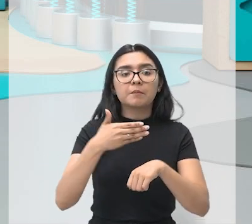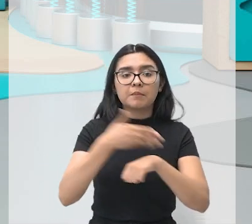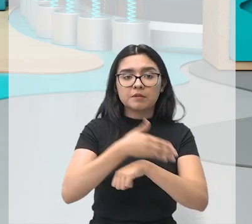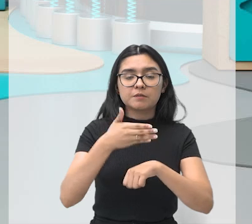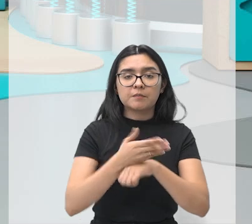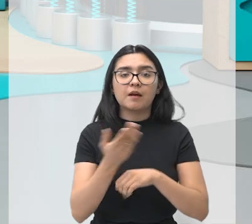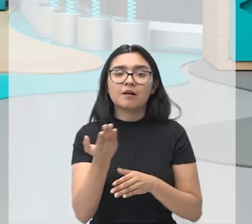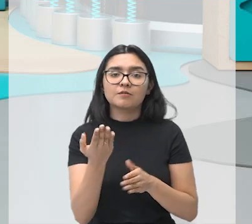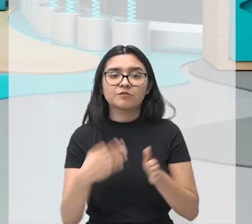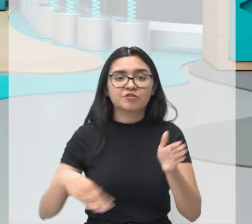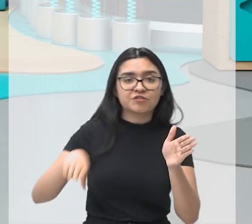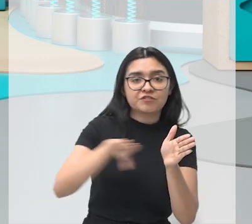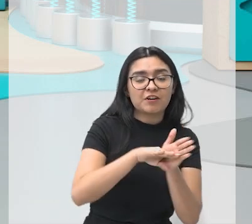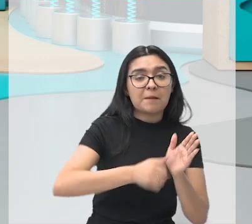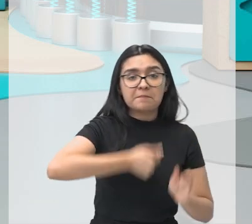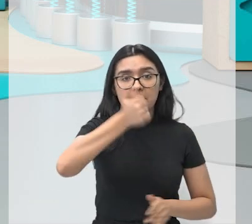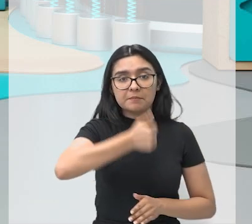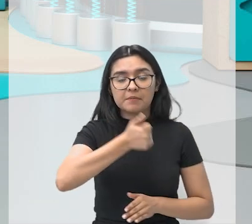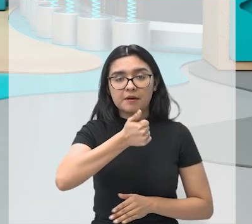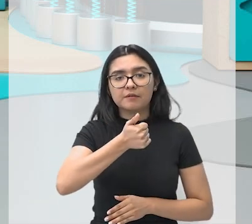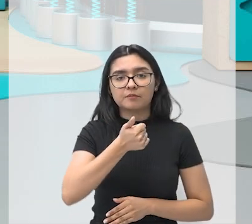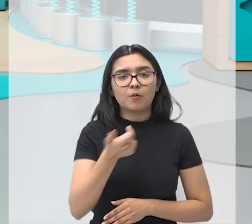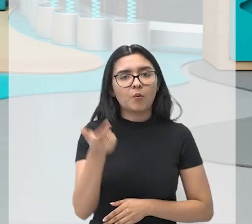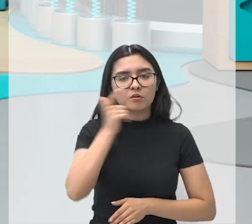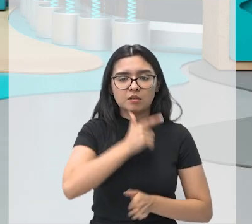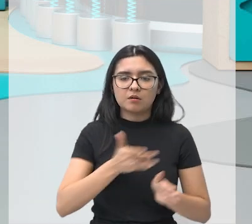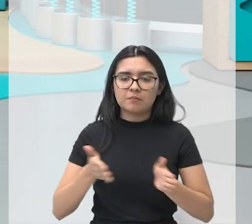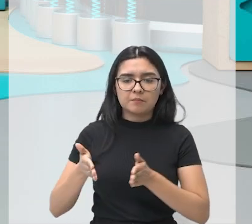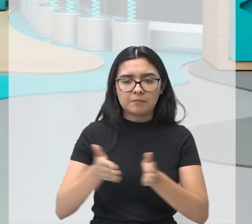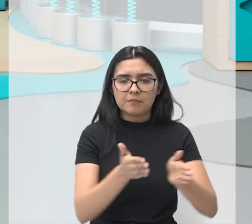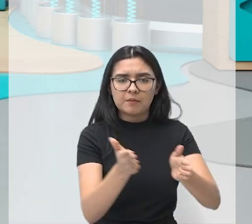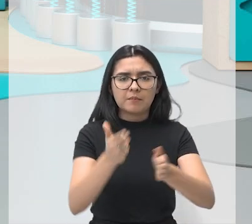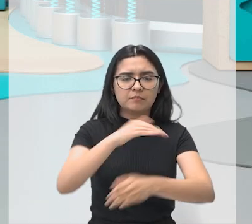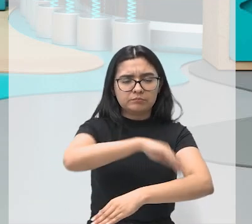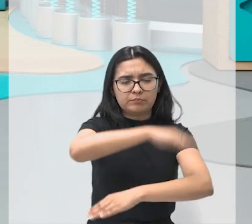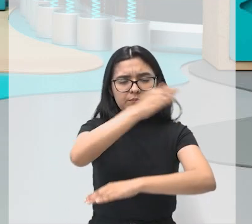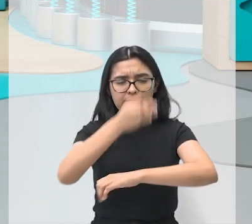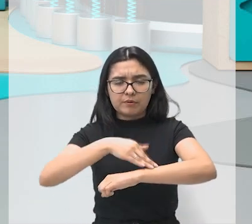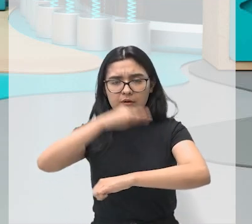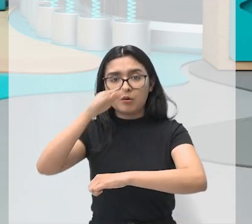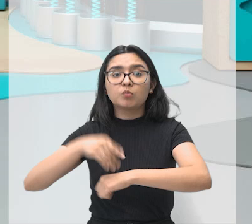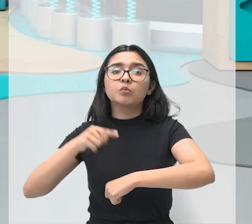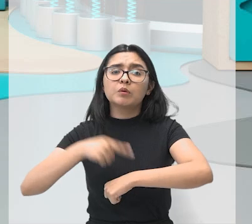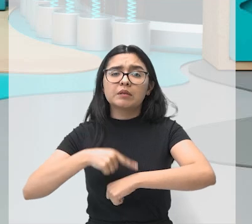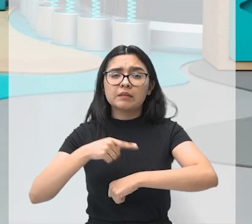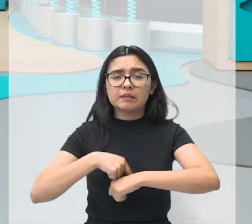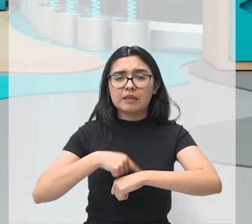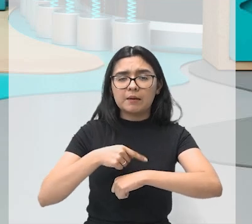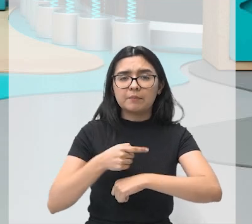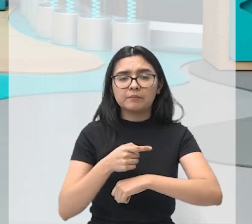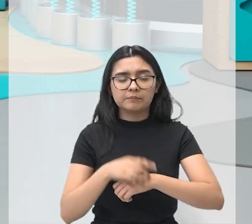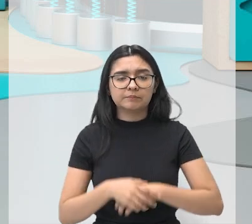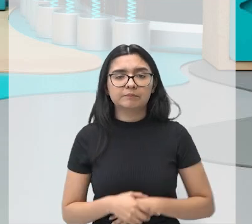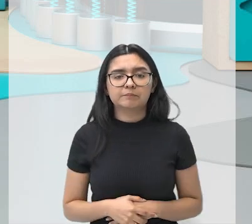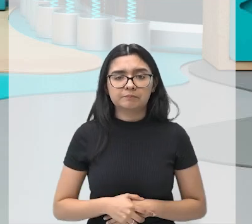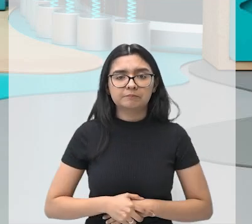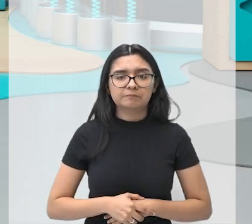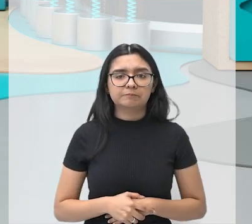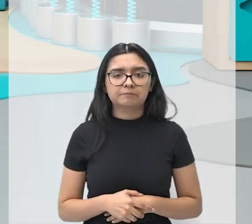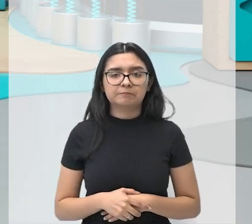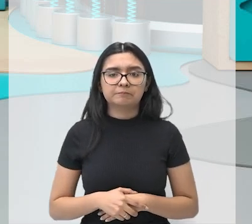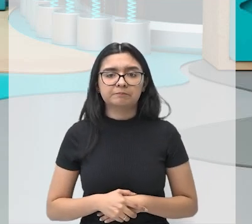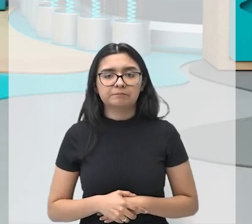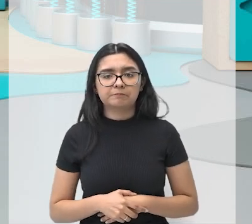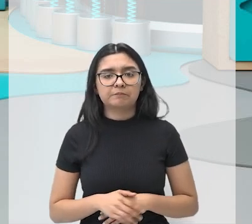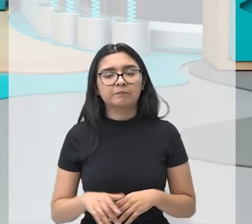chegar primeiro em determinada meta, né? Cumprir determinado percurso no menor tempo possível. Isso nessas